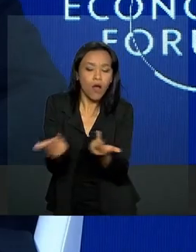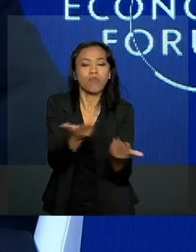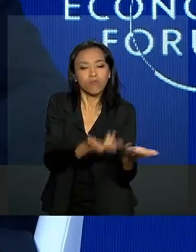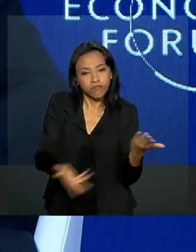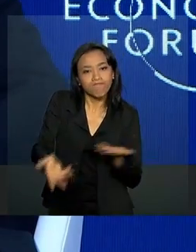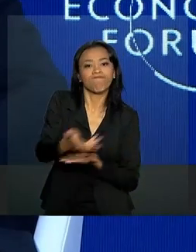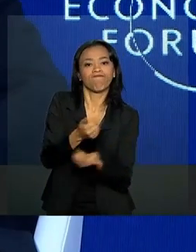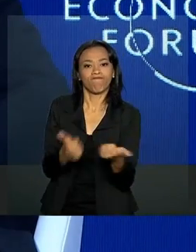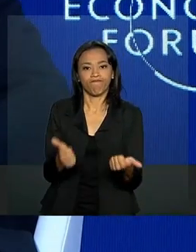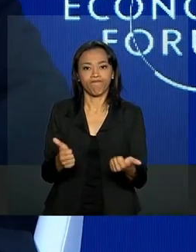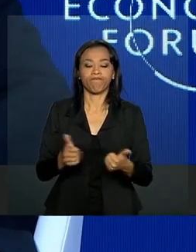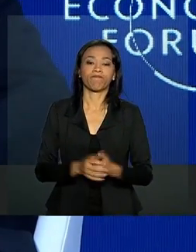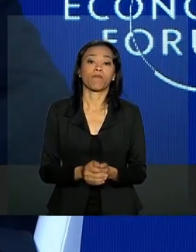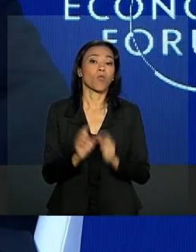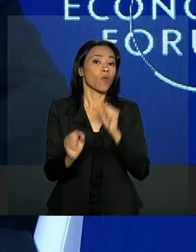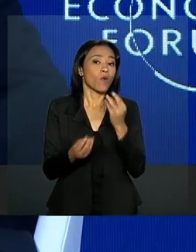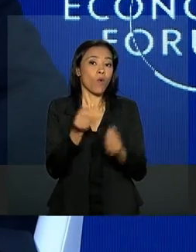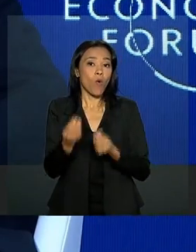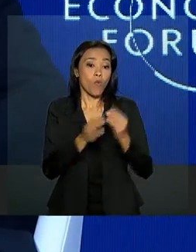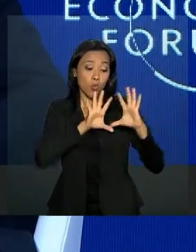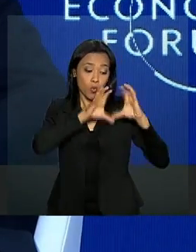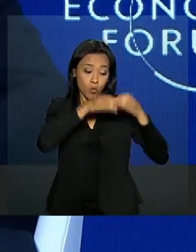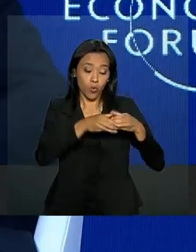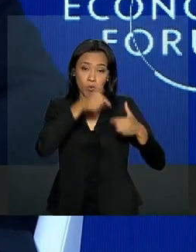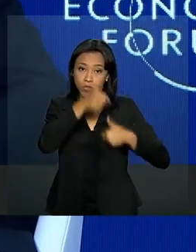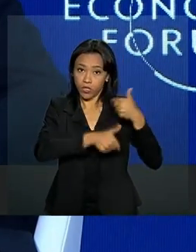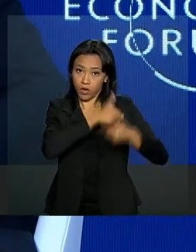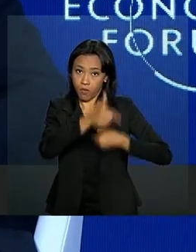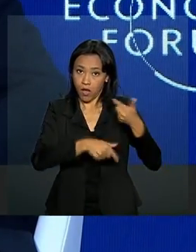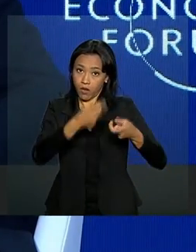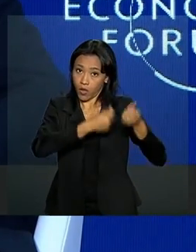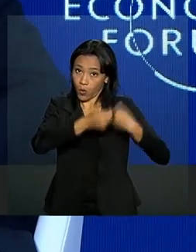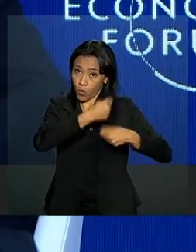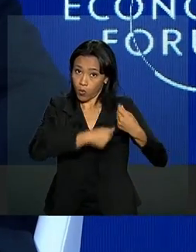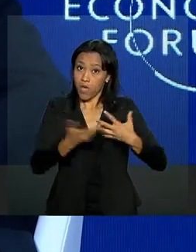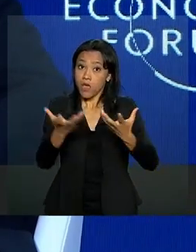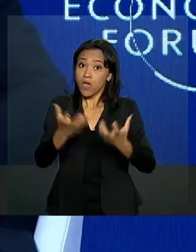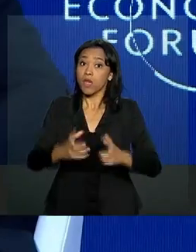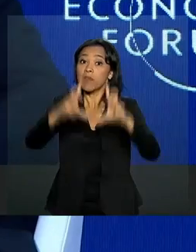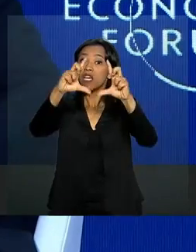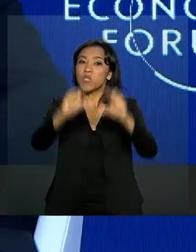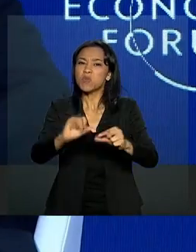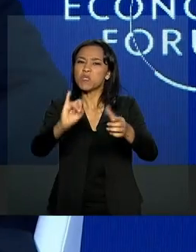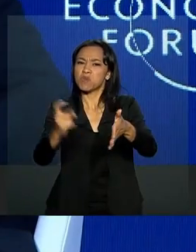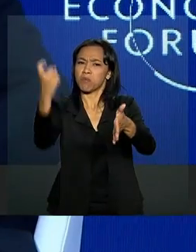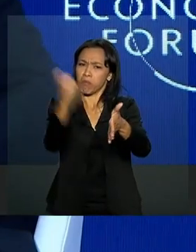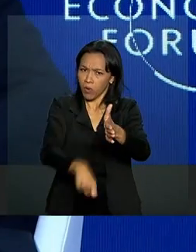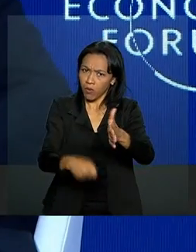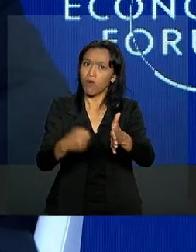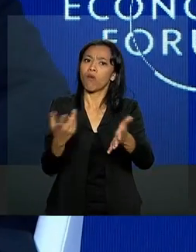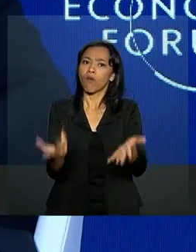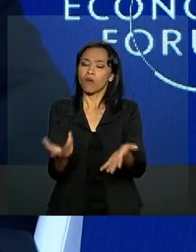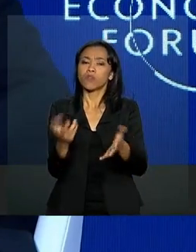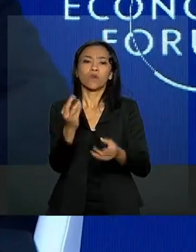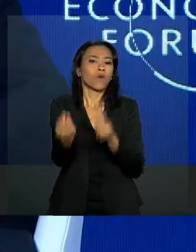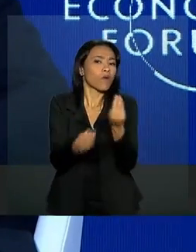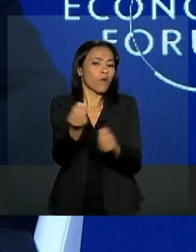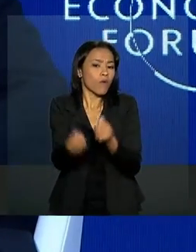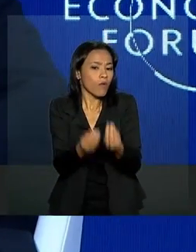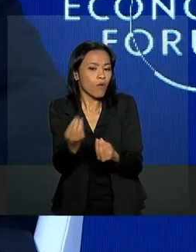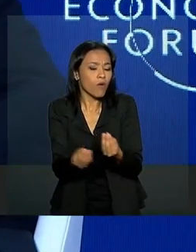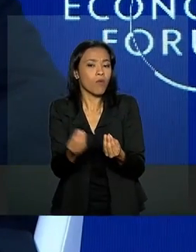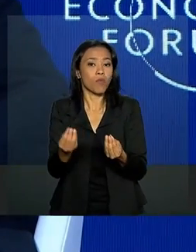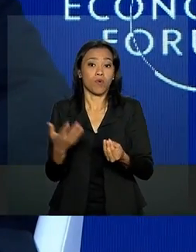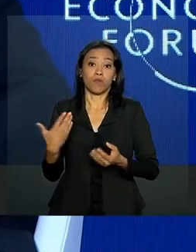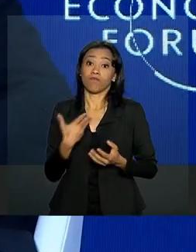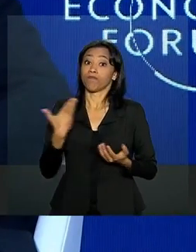à nossa. Através da nossa equipe da economia, queremos diminuir nossa carga tributária, através do nosso